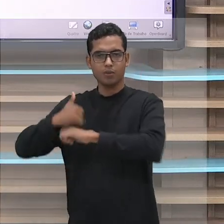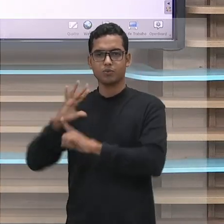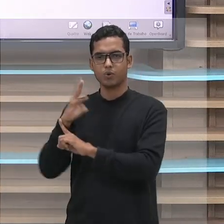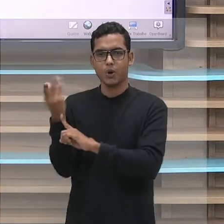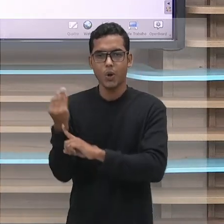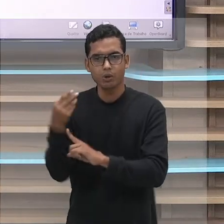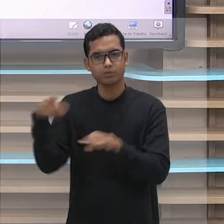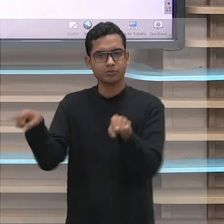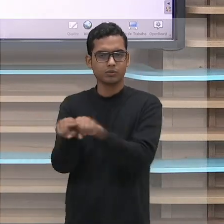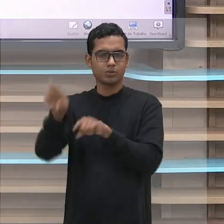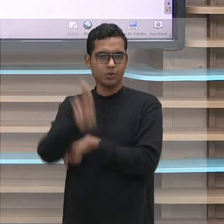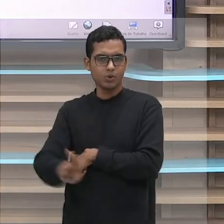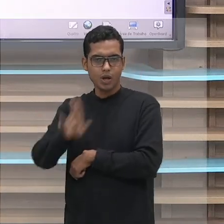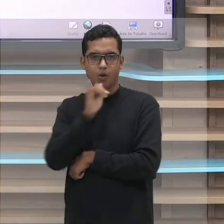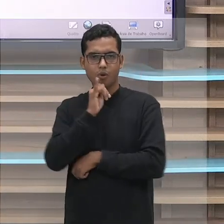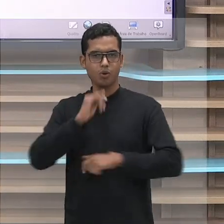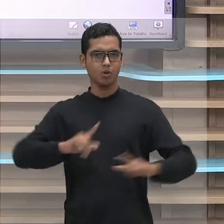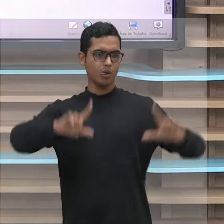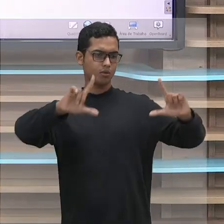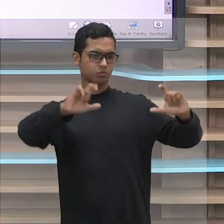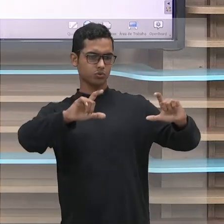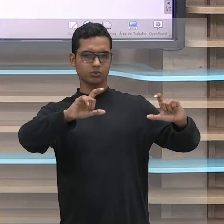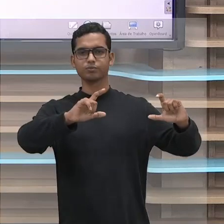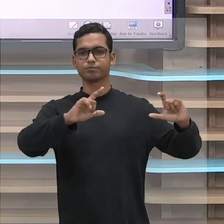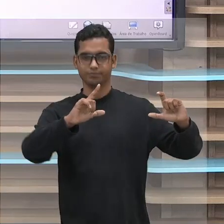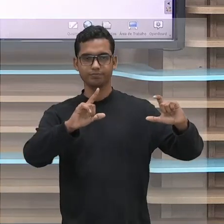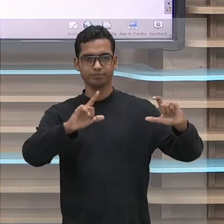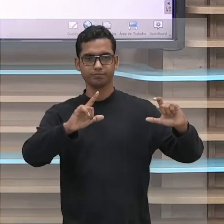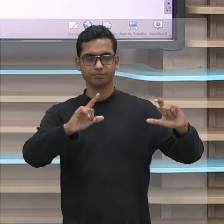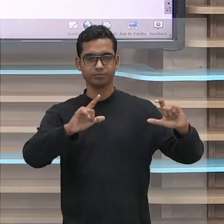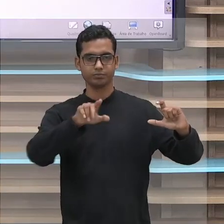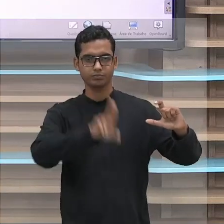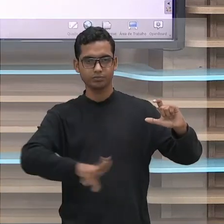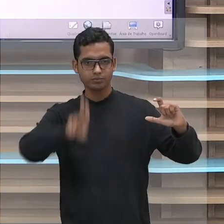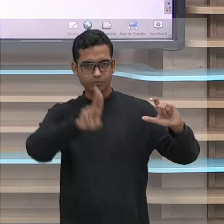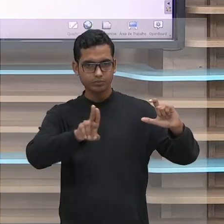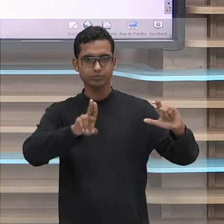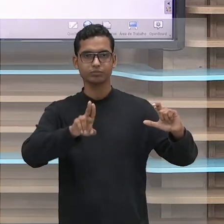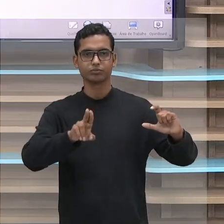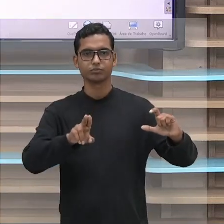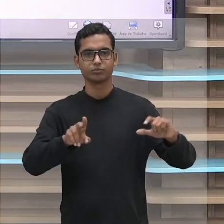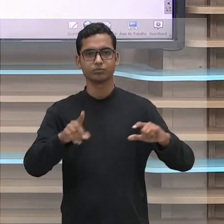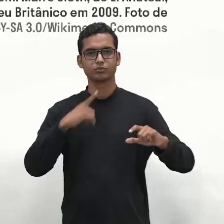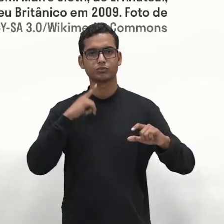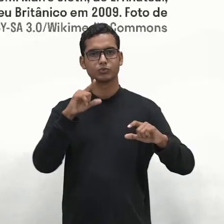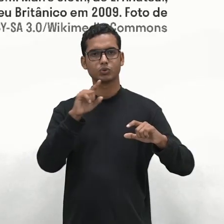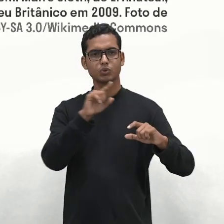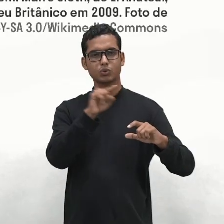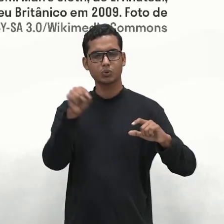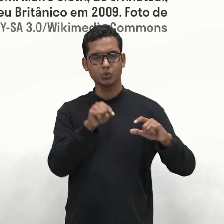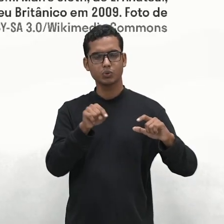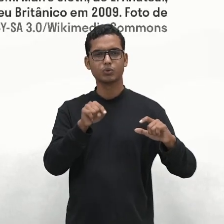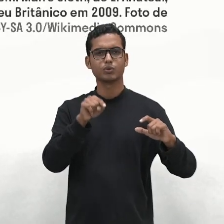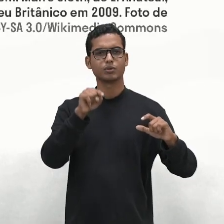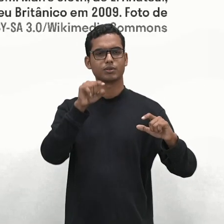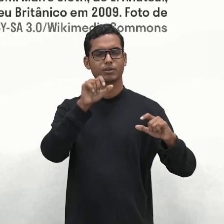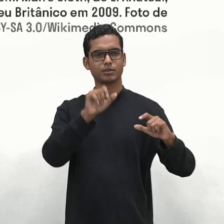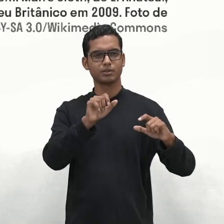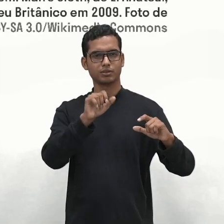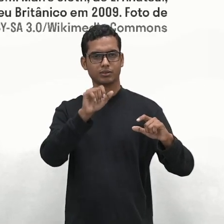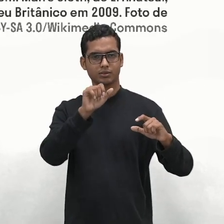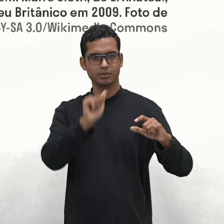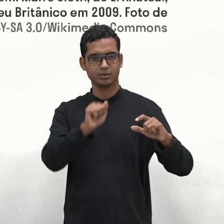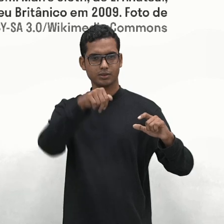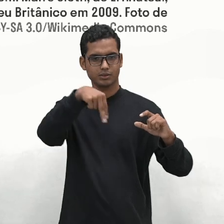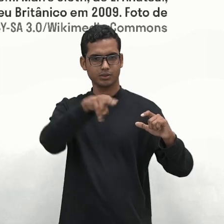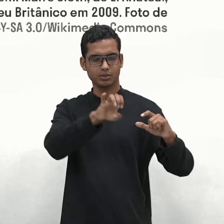materiais, como fotógrafo também, né? O Zanelli, que ele utiliza o quê? Vamos ver? Então, o Zanelli ele